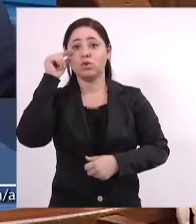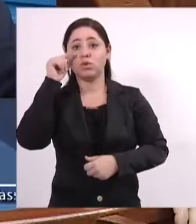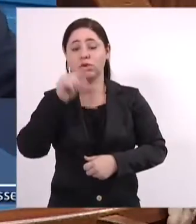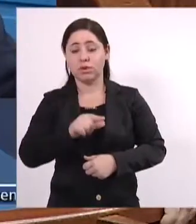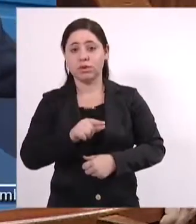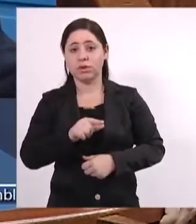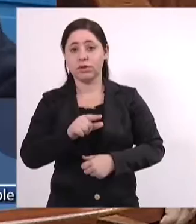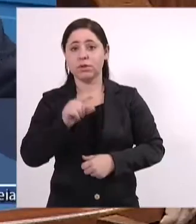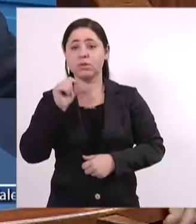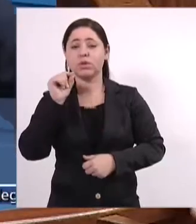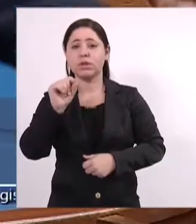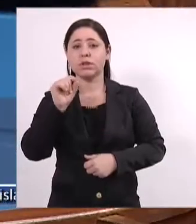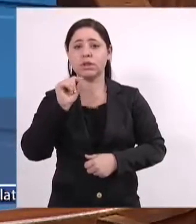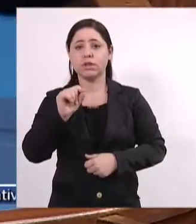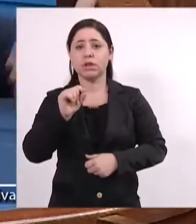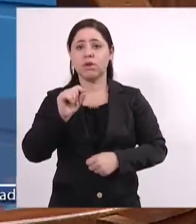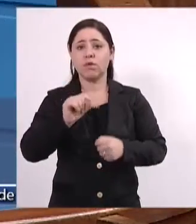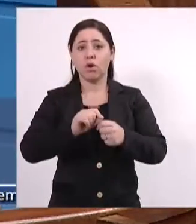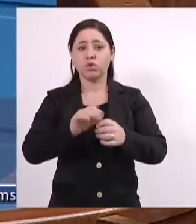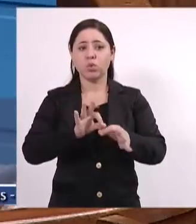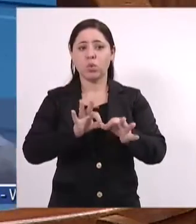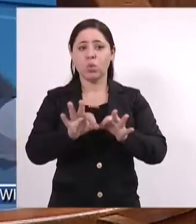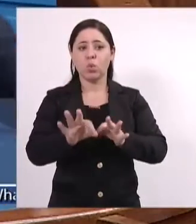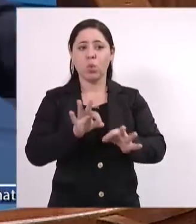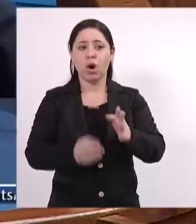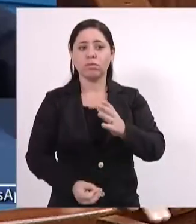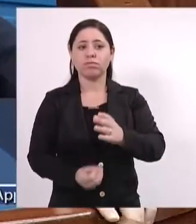Conseguimos que fosse elaborado